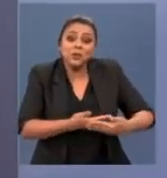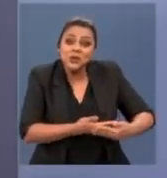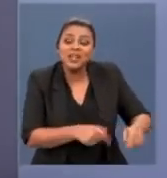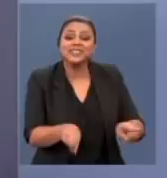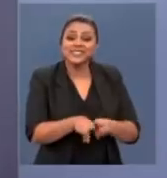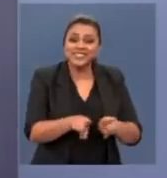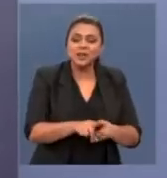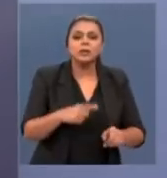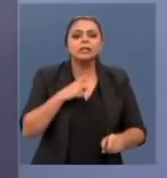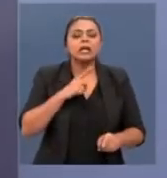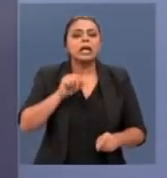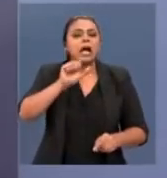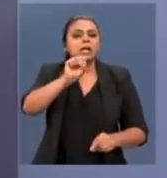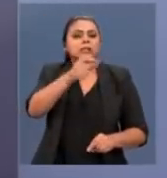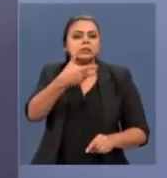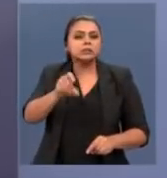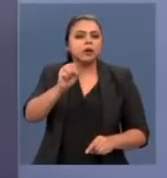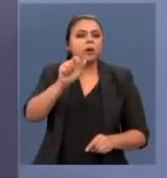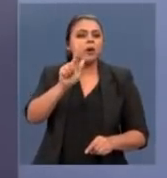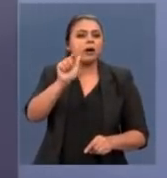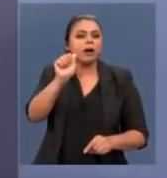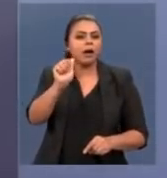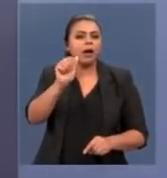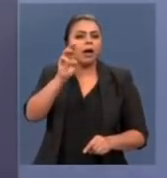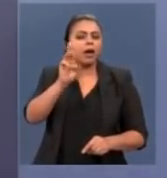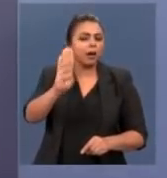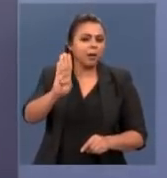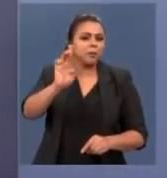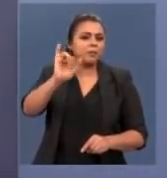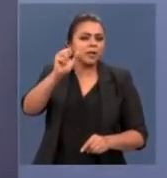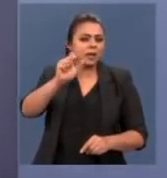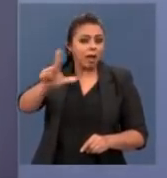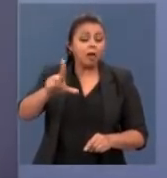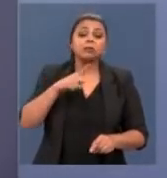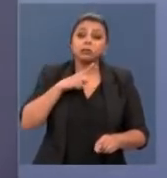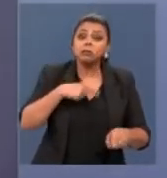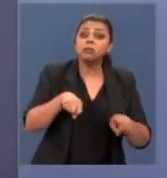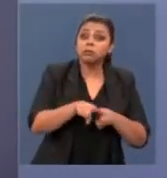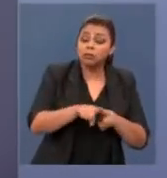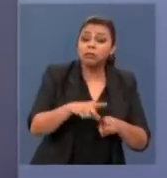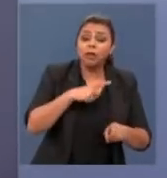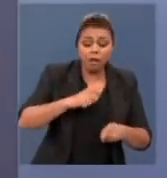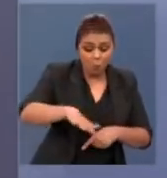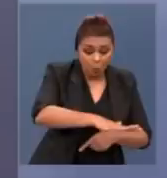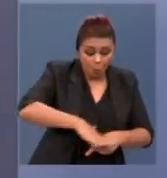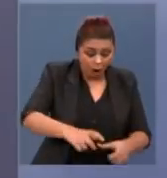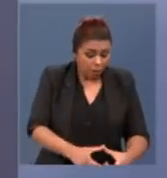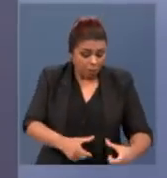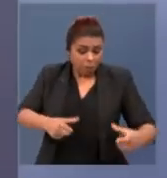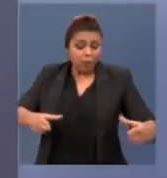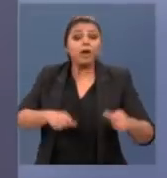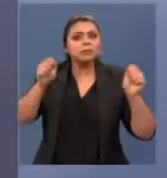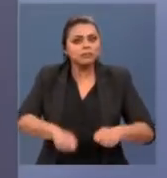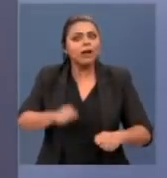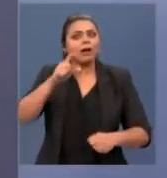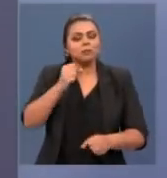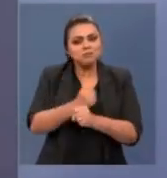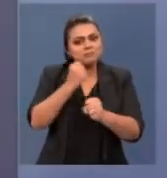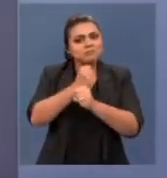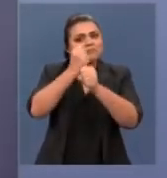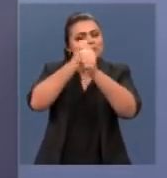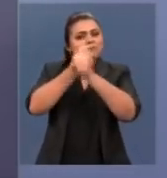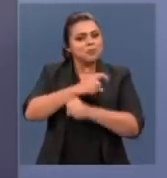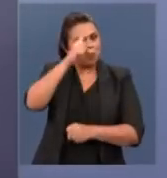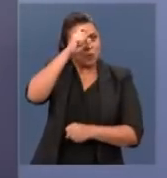tem o seminário que tem 10 mil metros quadrados 3.800 de água concelho que vai ser um hospital regional lá naquela